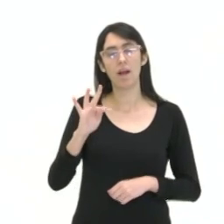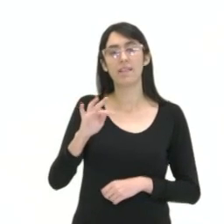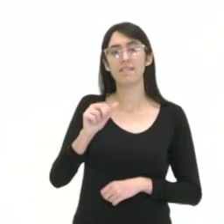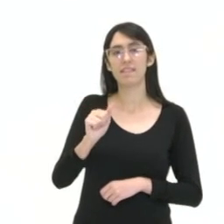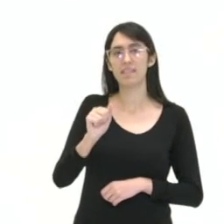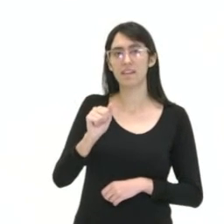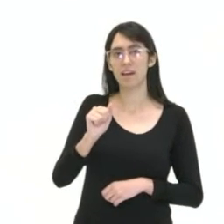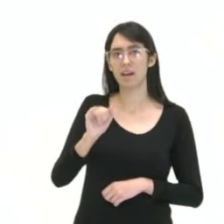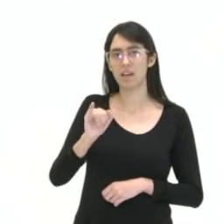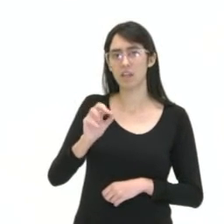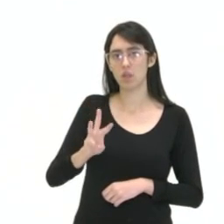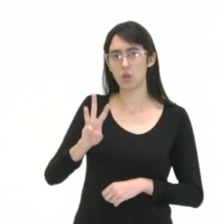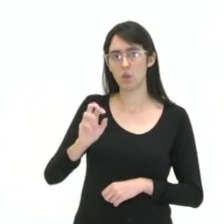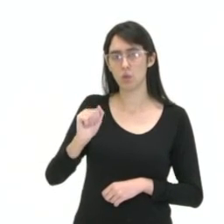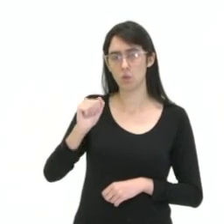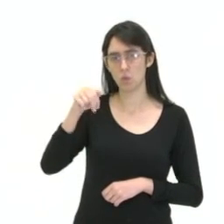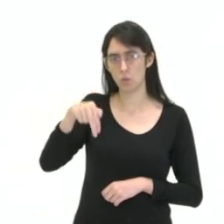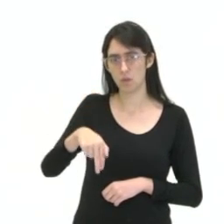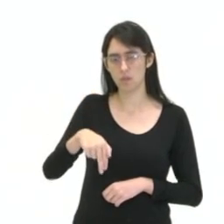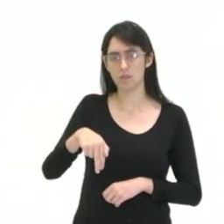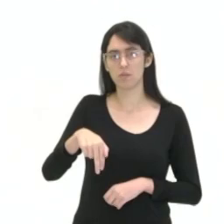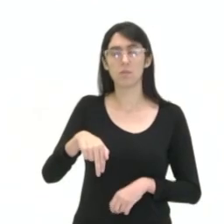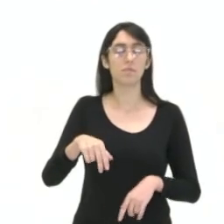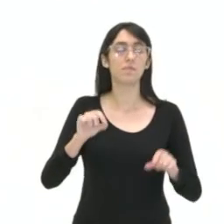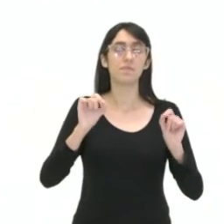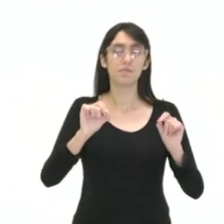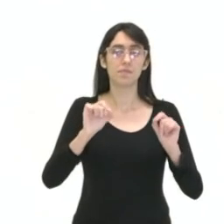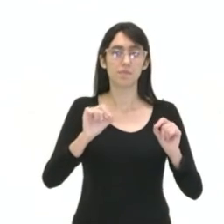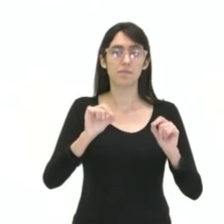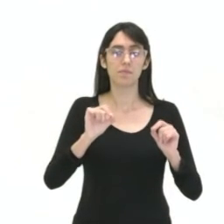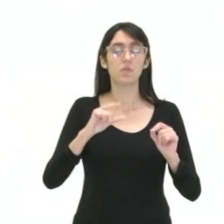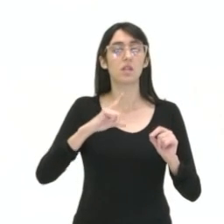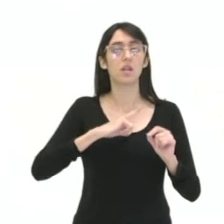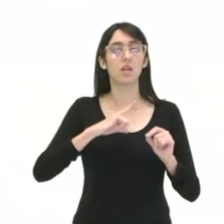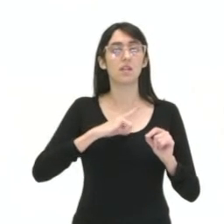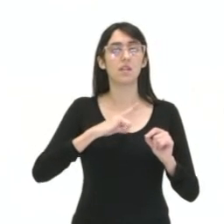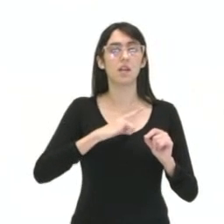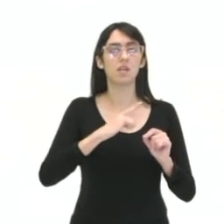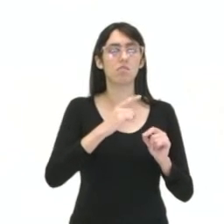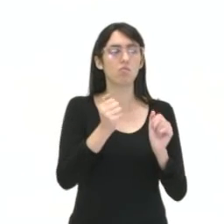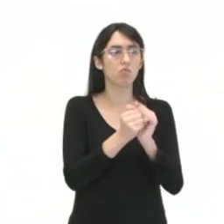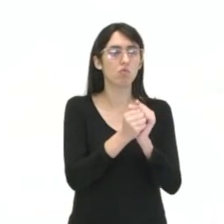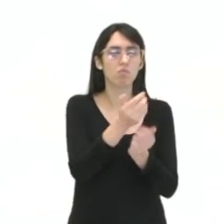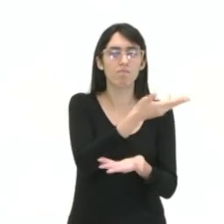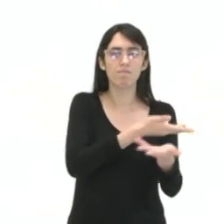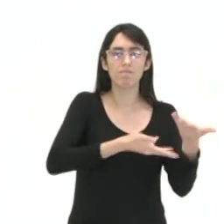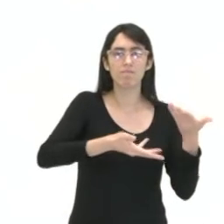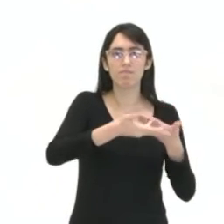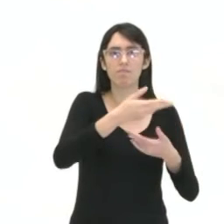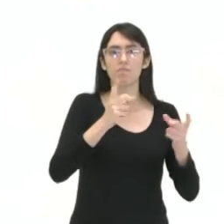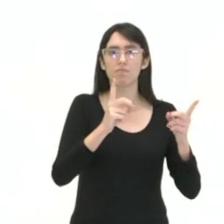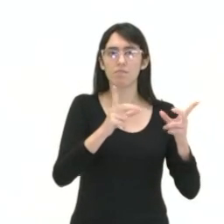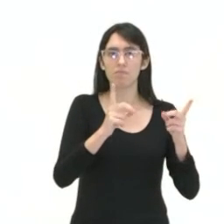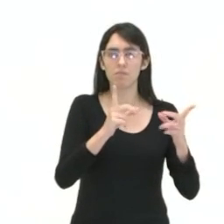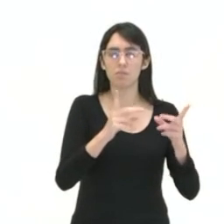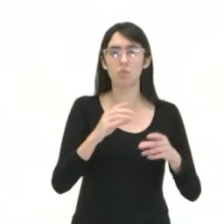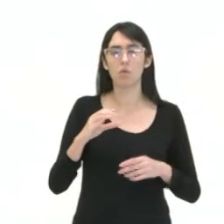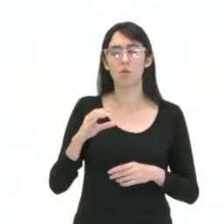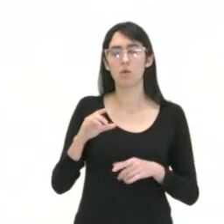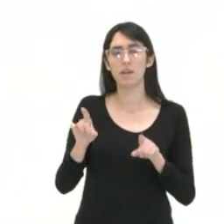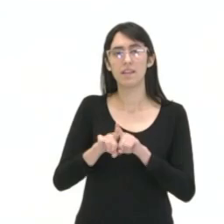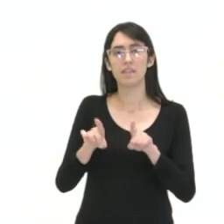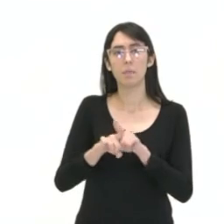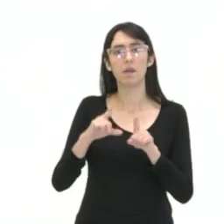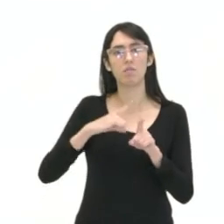Taiwan, nós temos a situação de uma aproximação comercial com a ONU e também com a